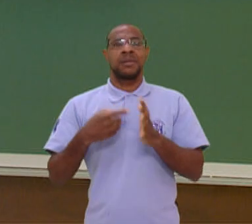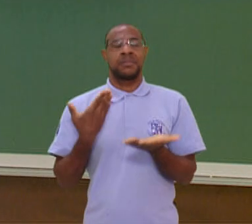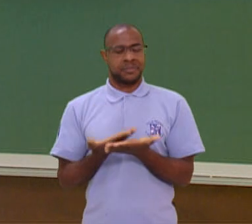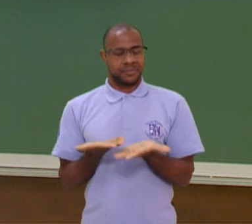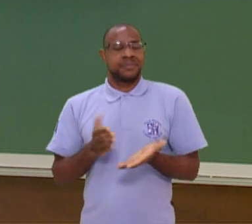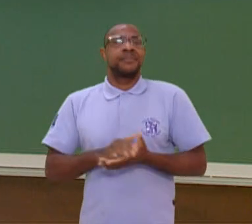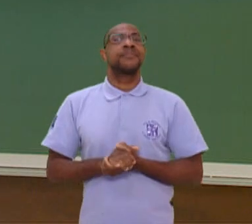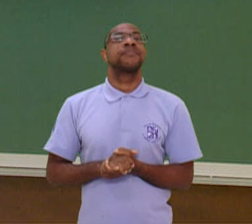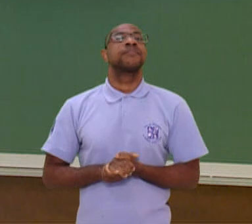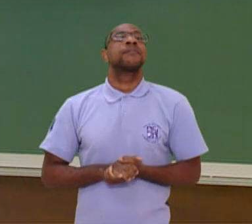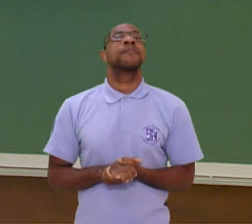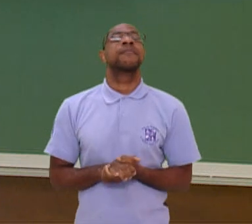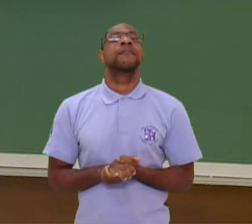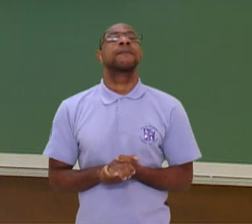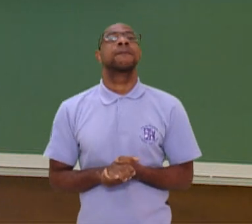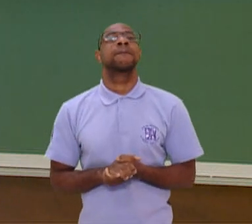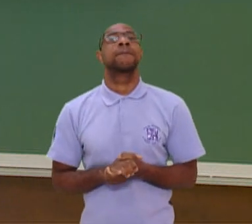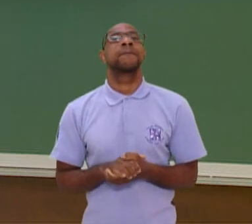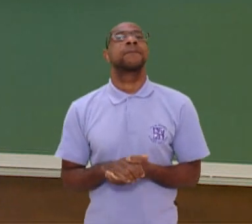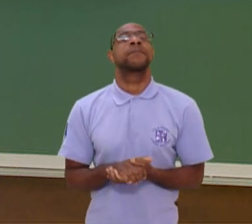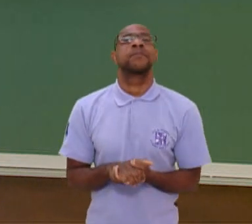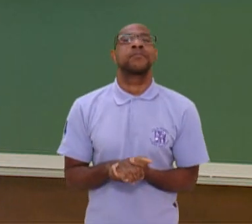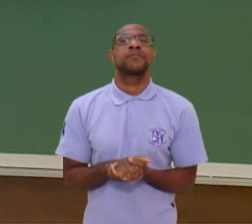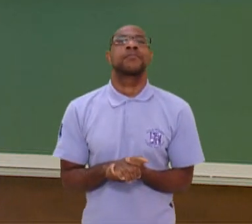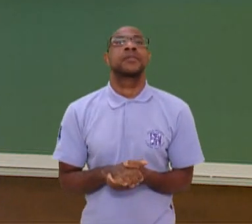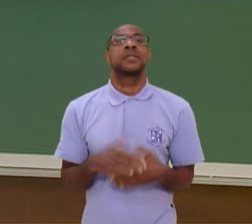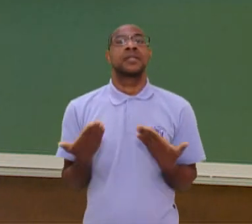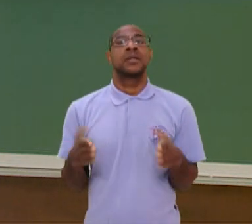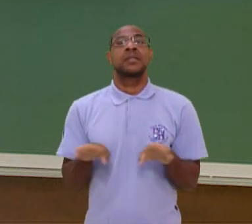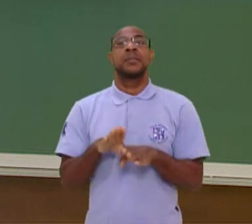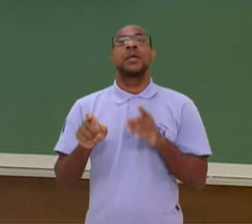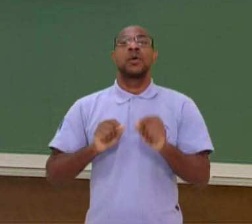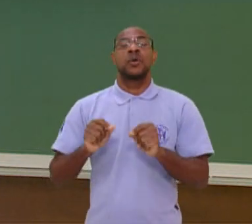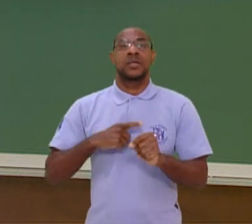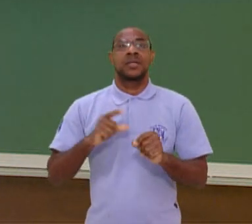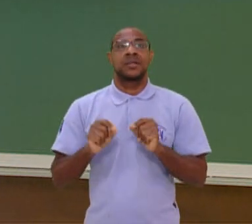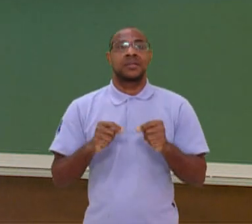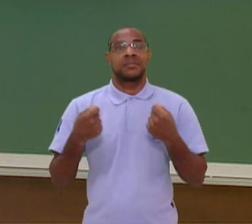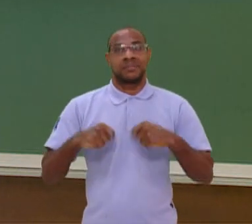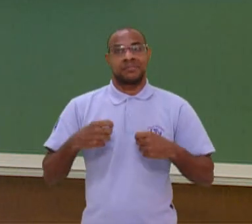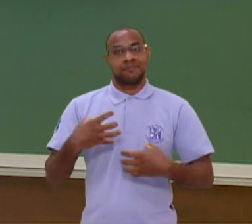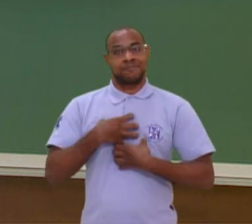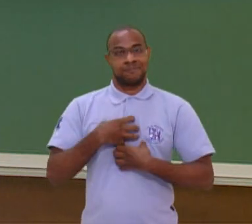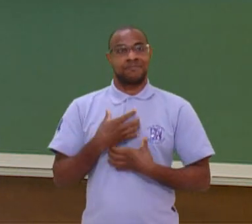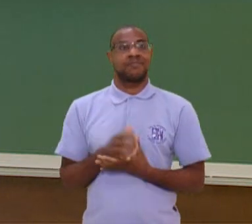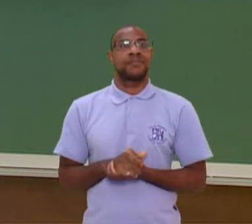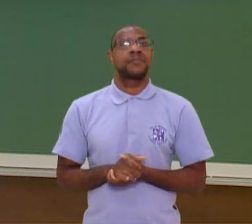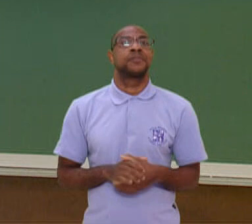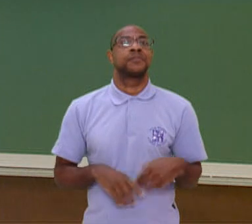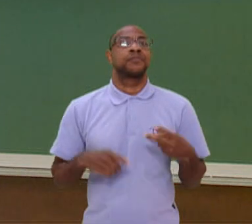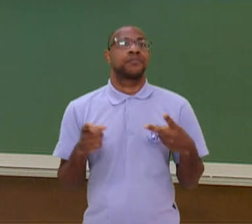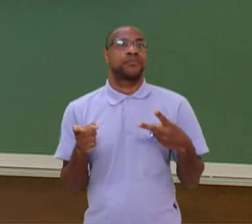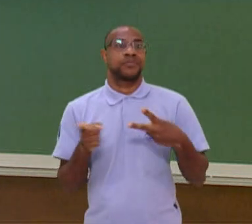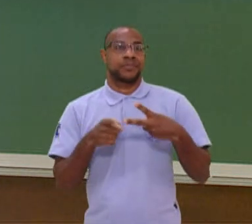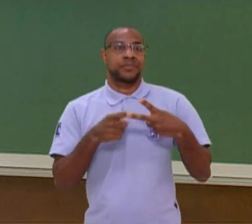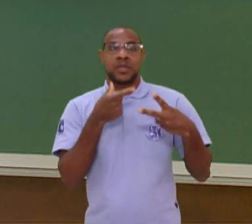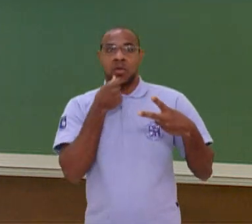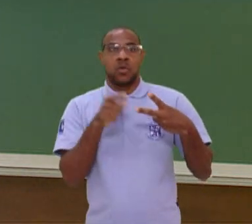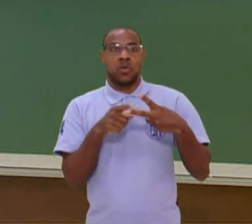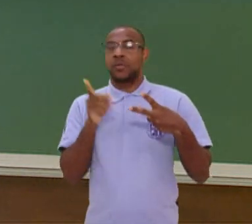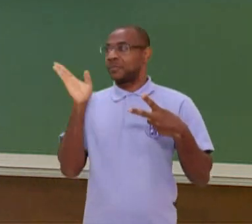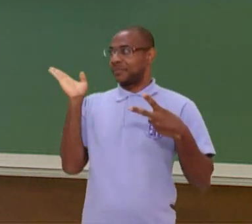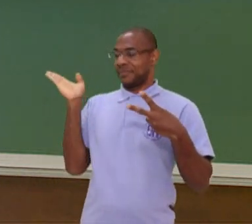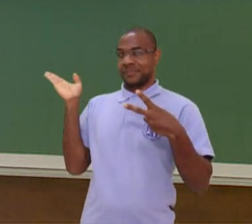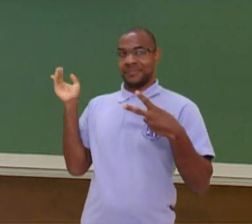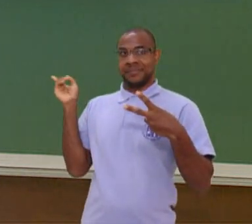nesse aspecto. Inclusive uma faixa pequena é uma faixa luminosa, ao qual o nosso olho tem sensibilidade. Ali, William Herschel descobriu as características